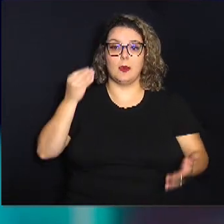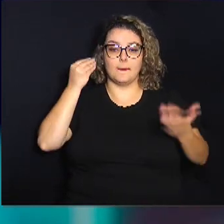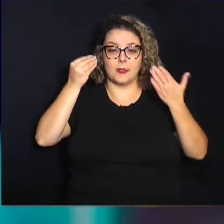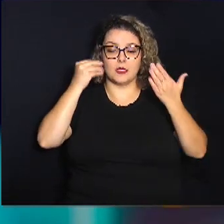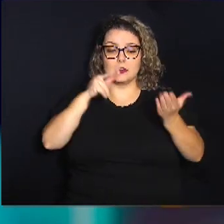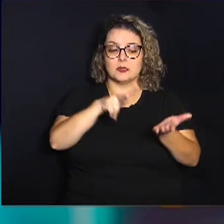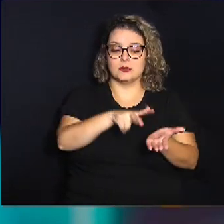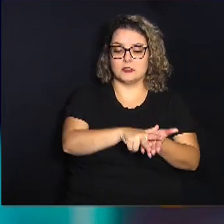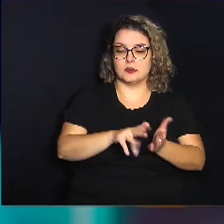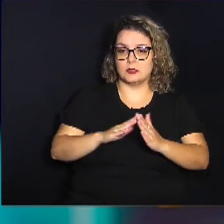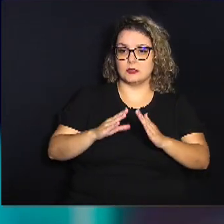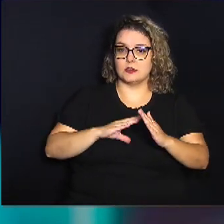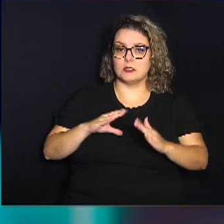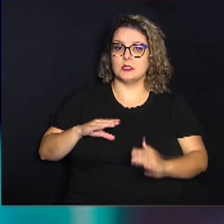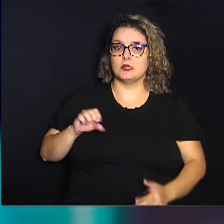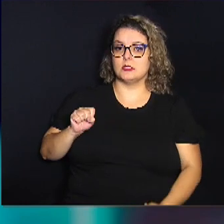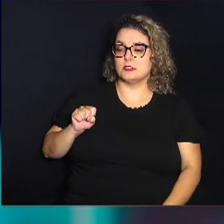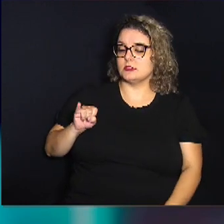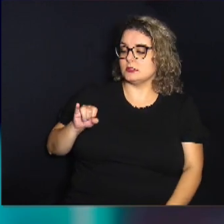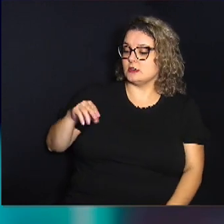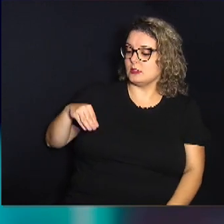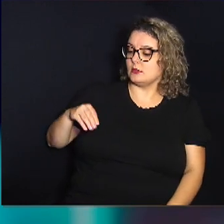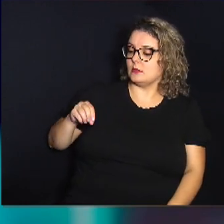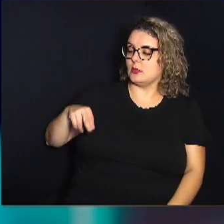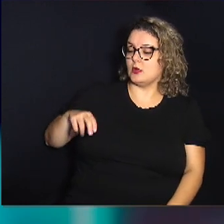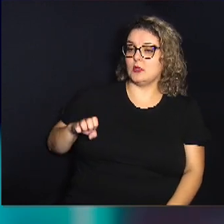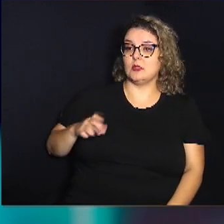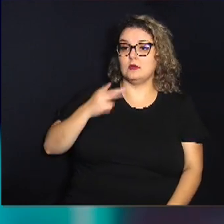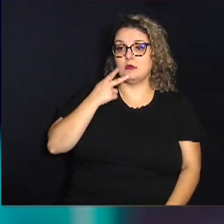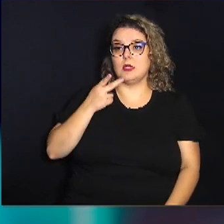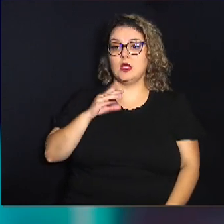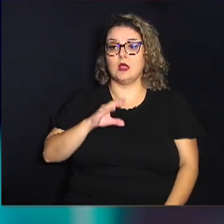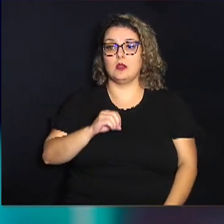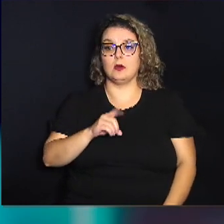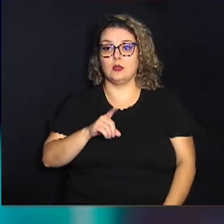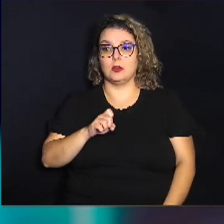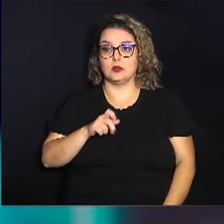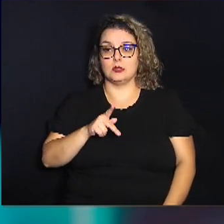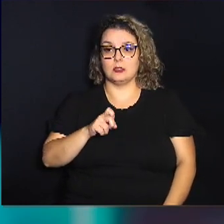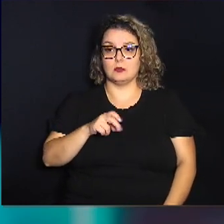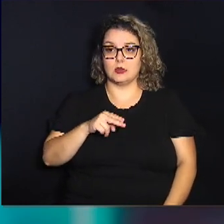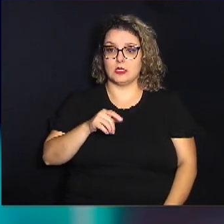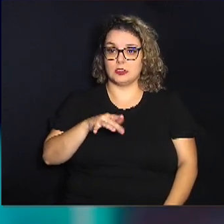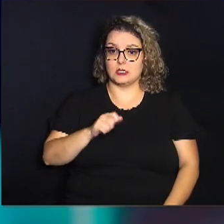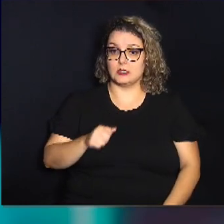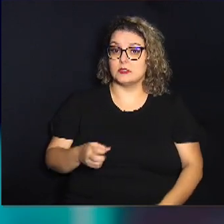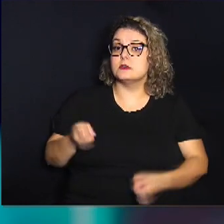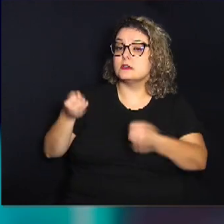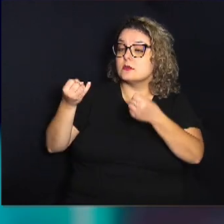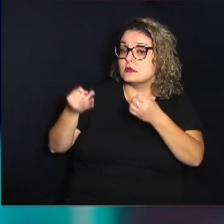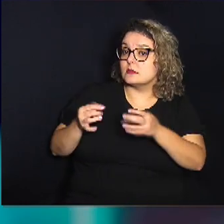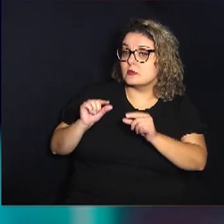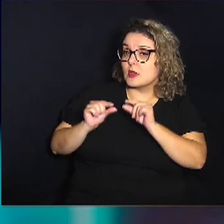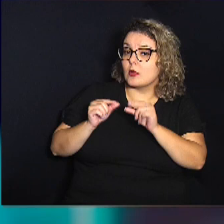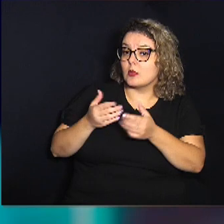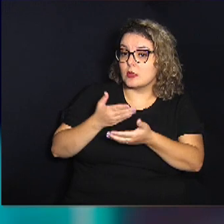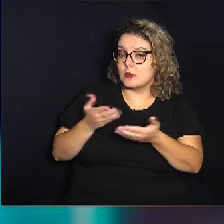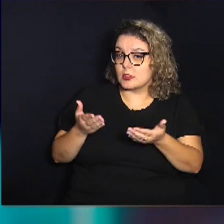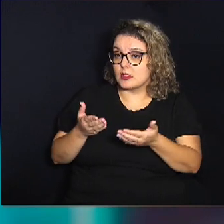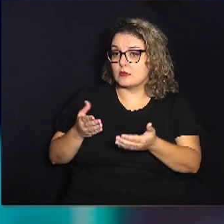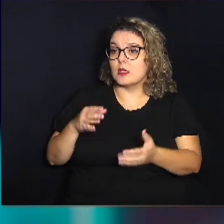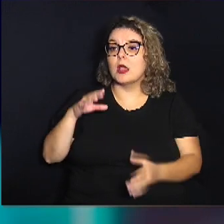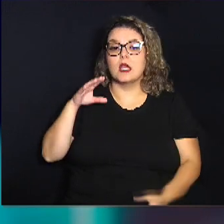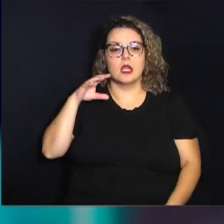clínica, Simone Estevan, abordou a codependência. Eu vou explicar para vocês agora um pouquinho, bem